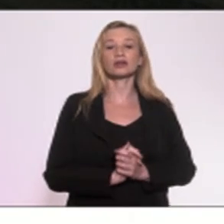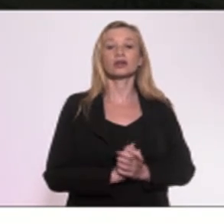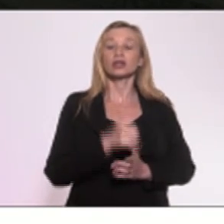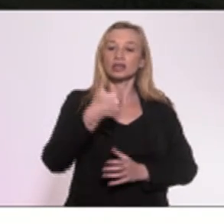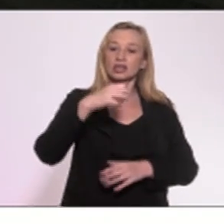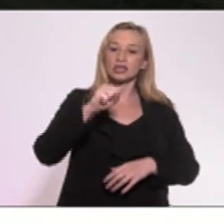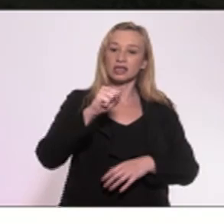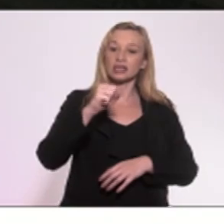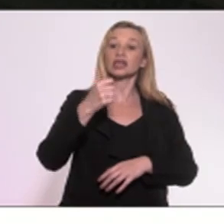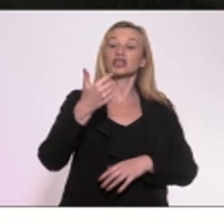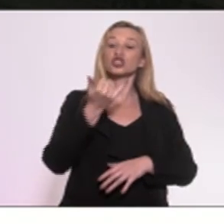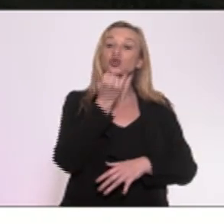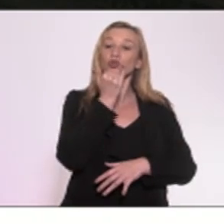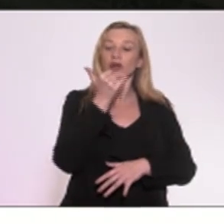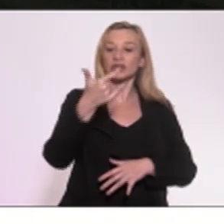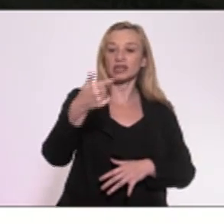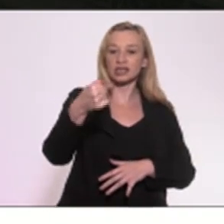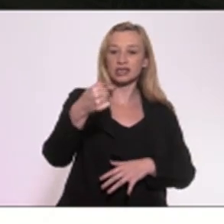às